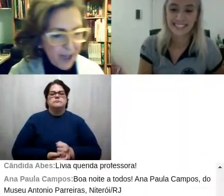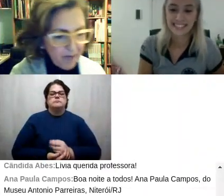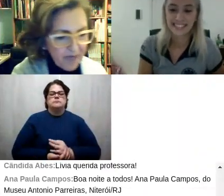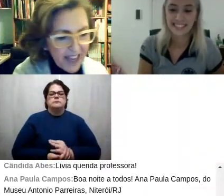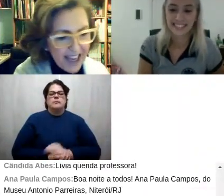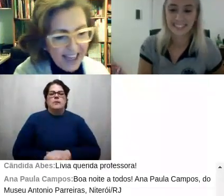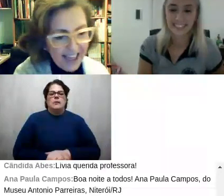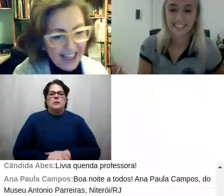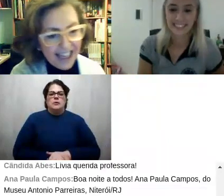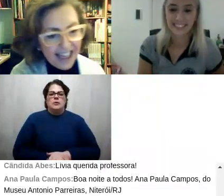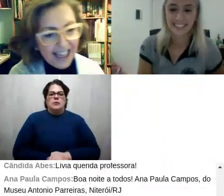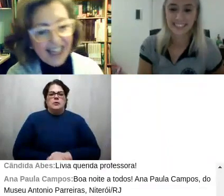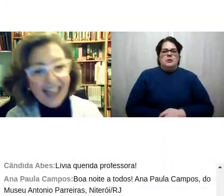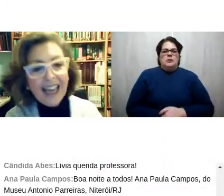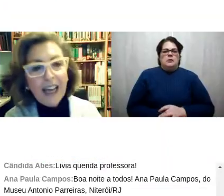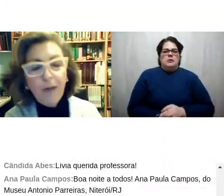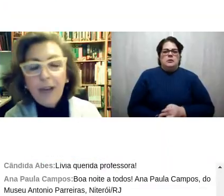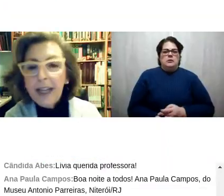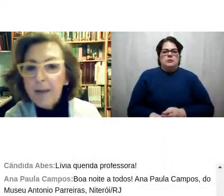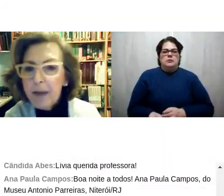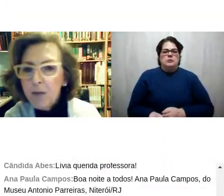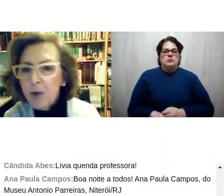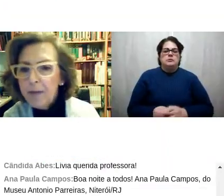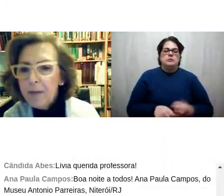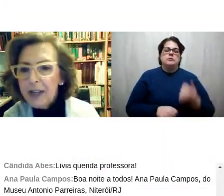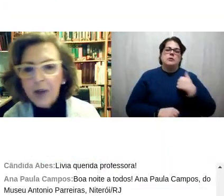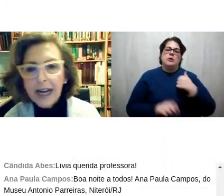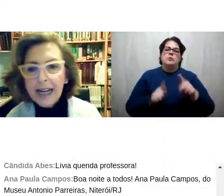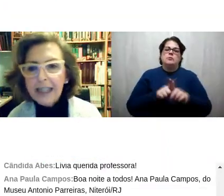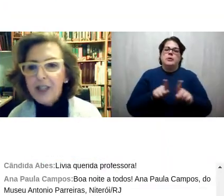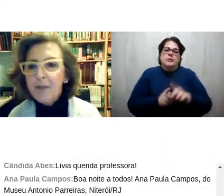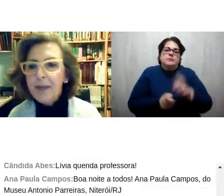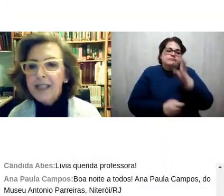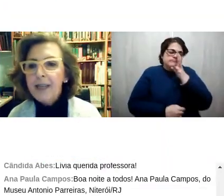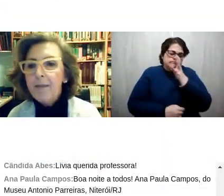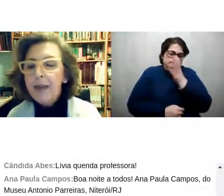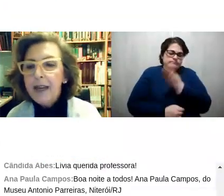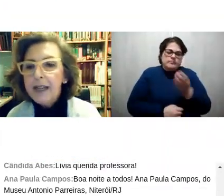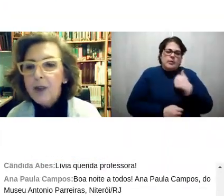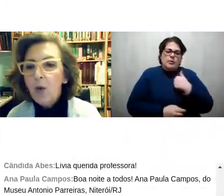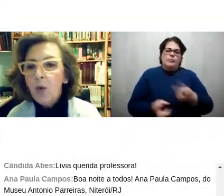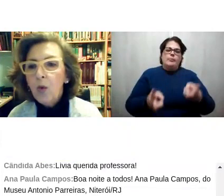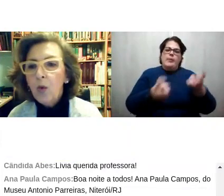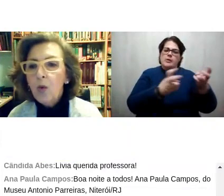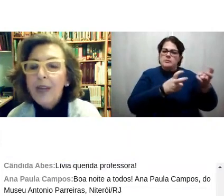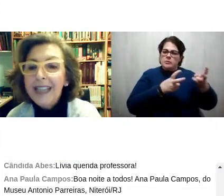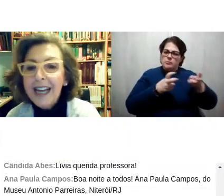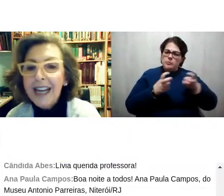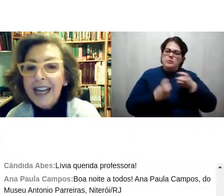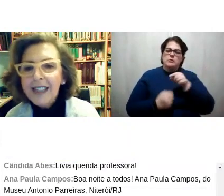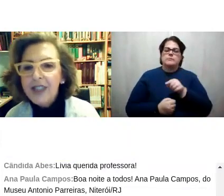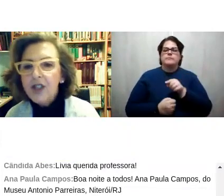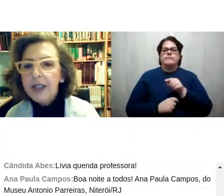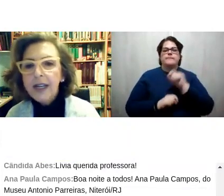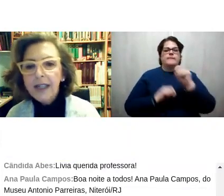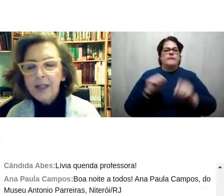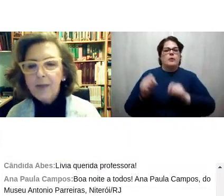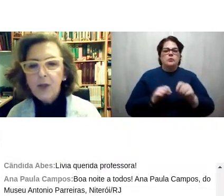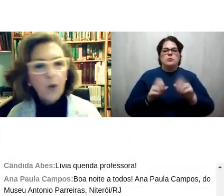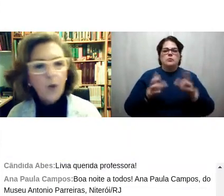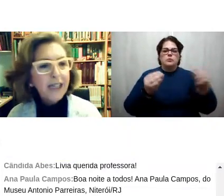bem. E eu fiquei também muito impressionada de perceber o interesse de